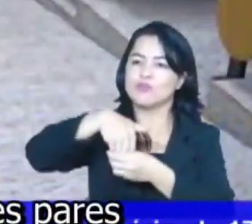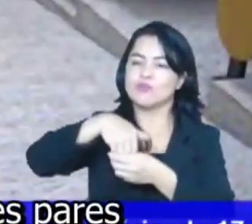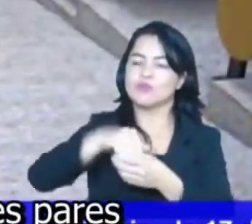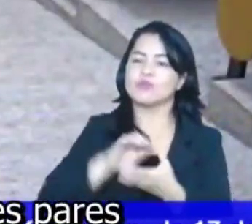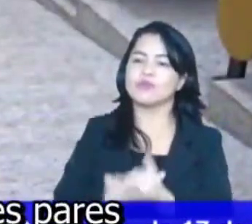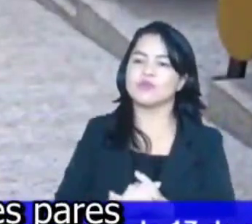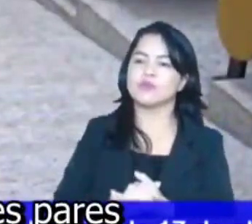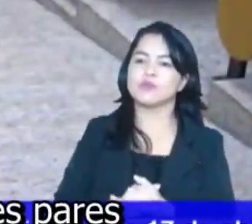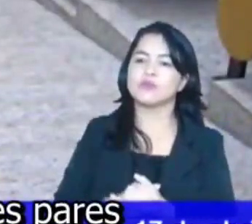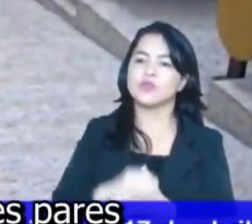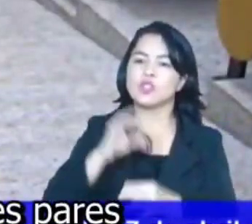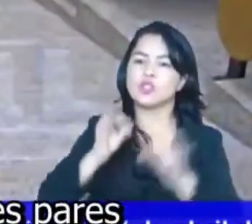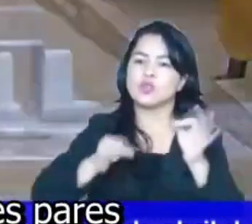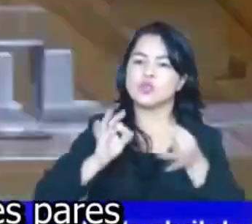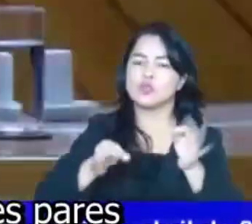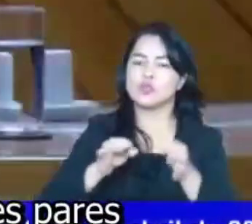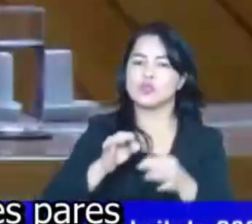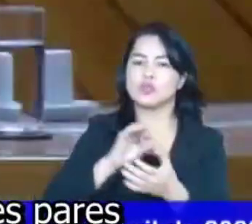Juiz Matias.